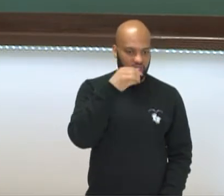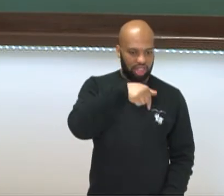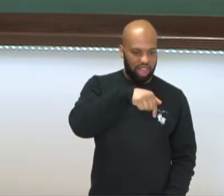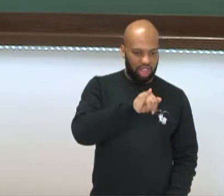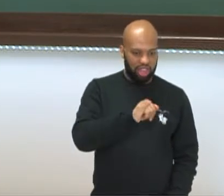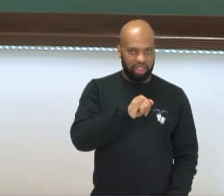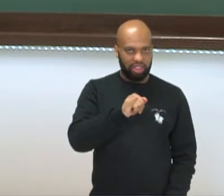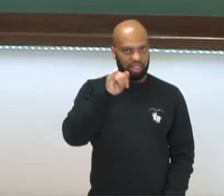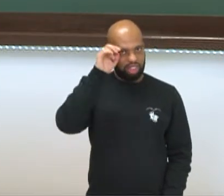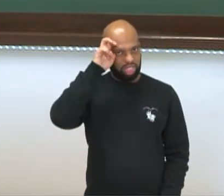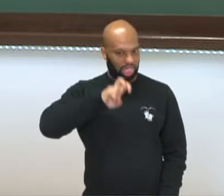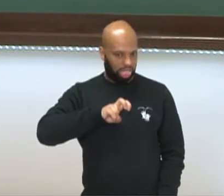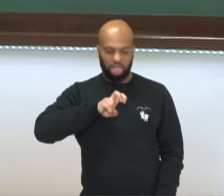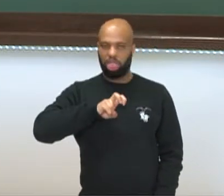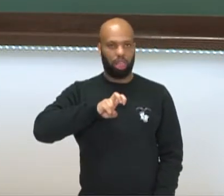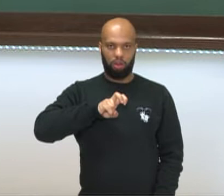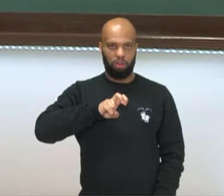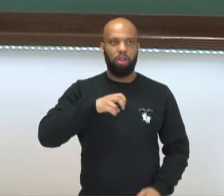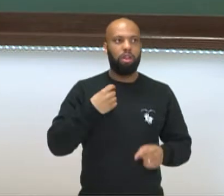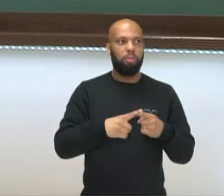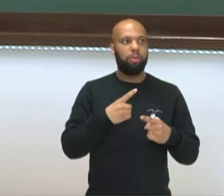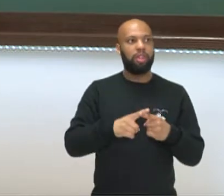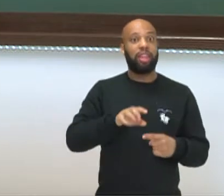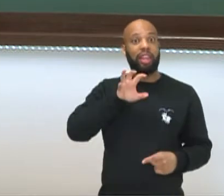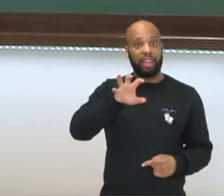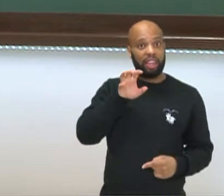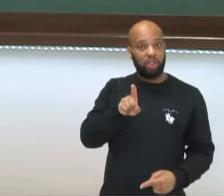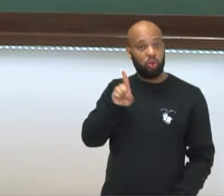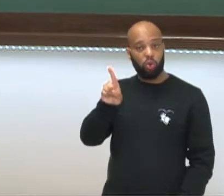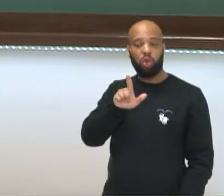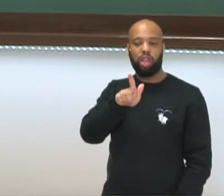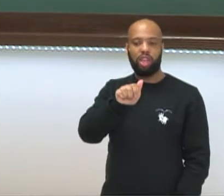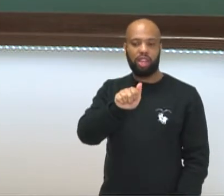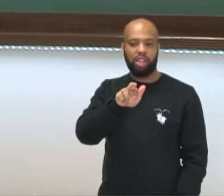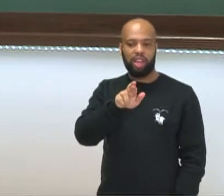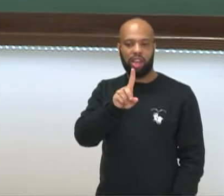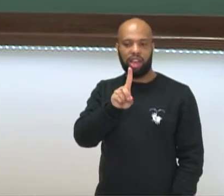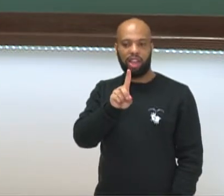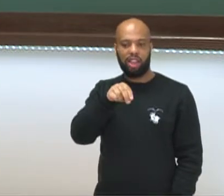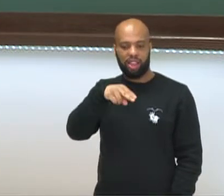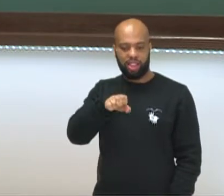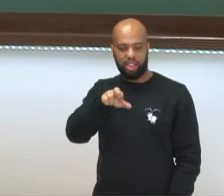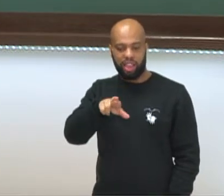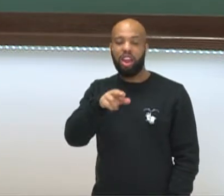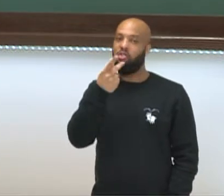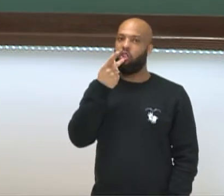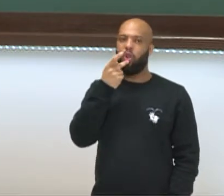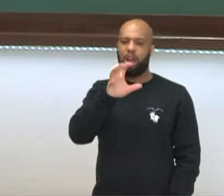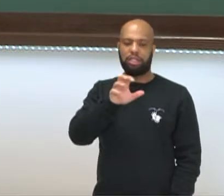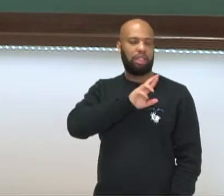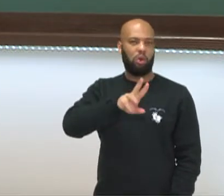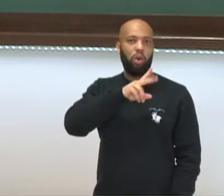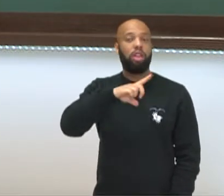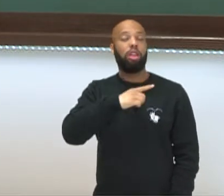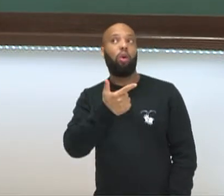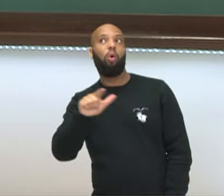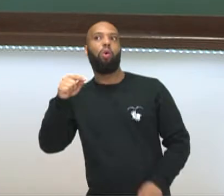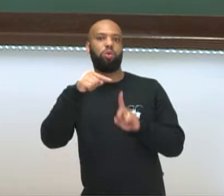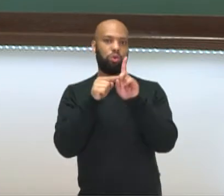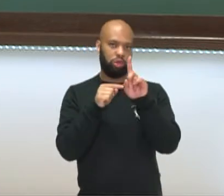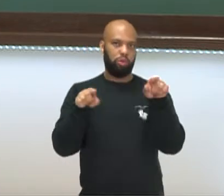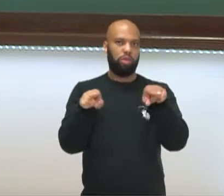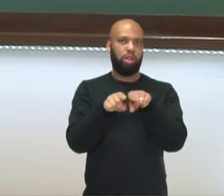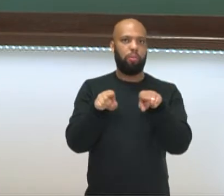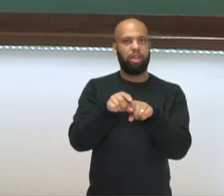menos inteligente? Isso, o Gardner disse que não, que existem outros tipos de inteligência, que até